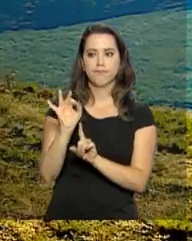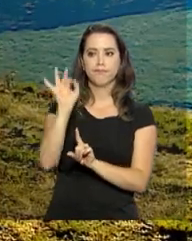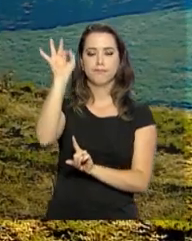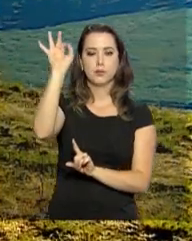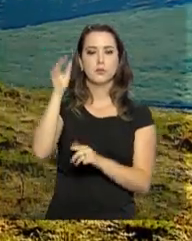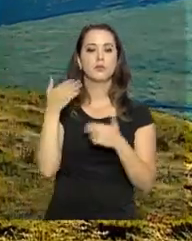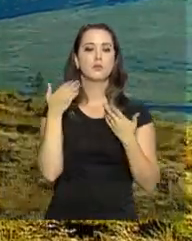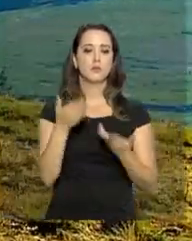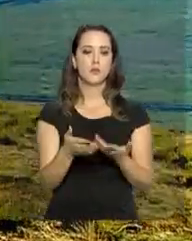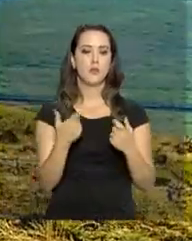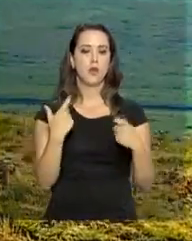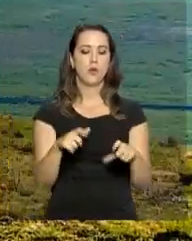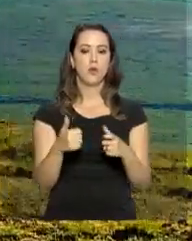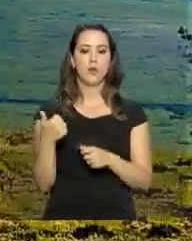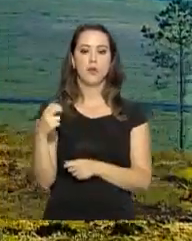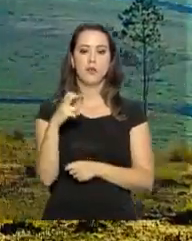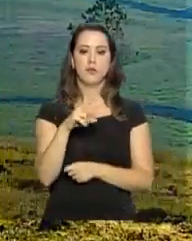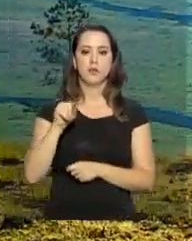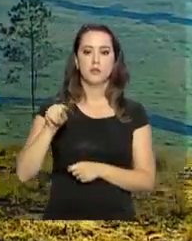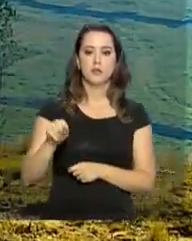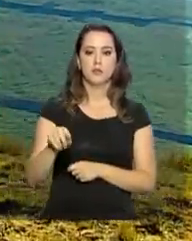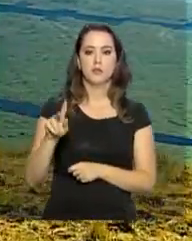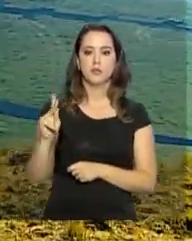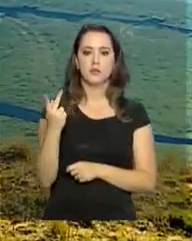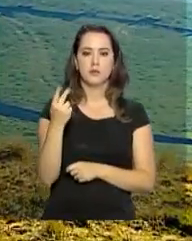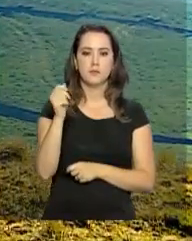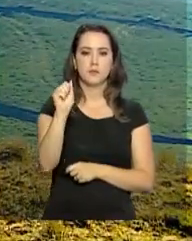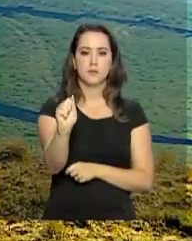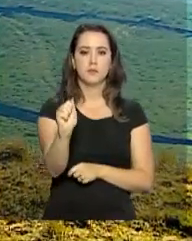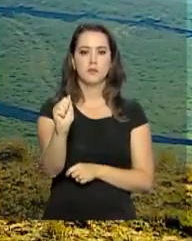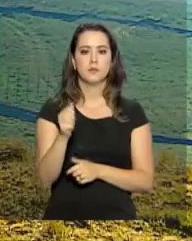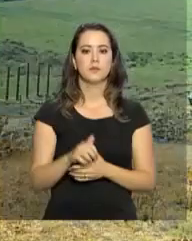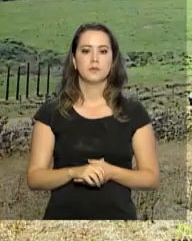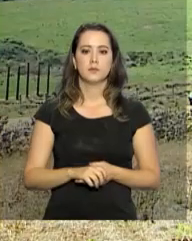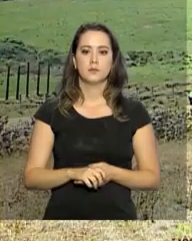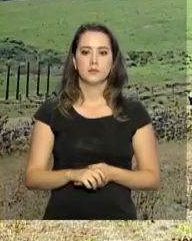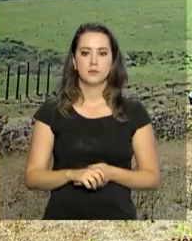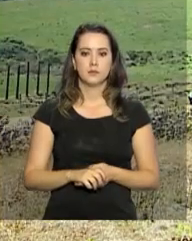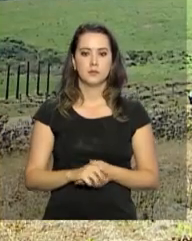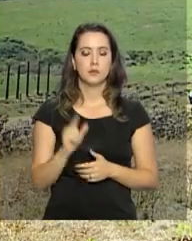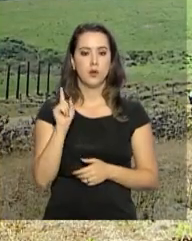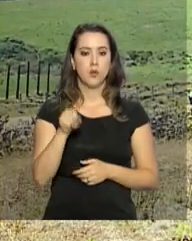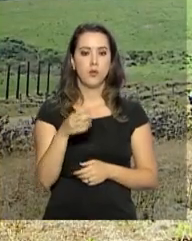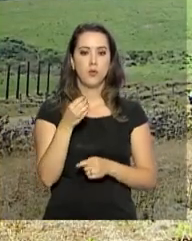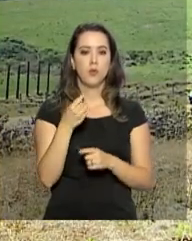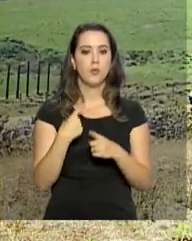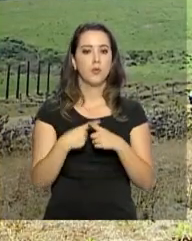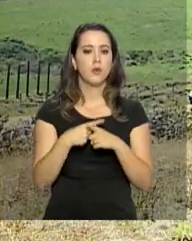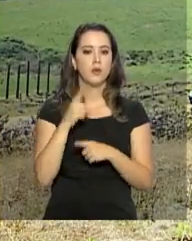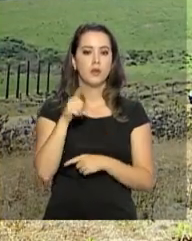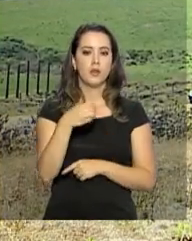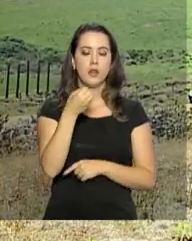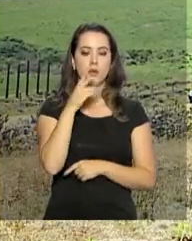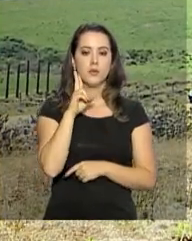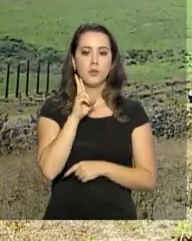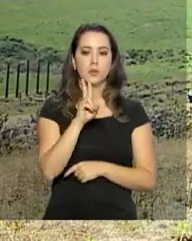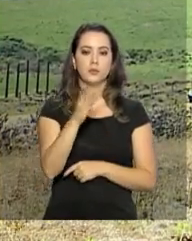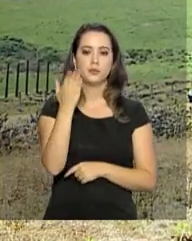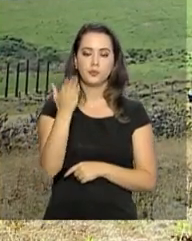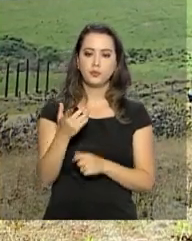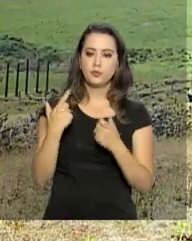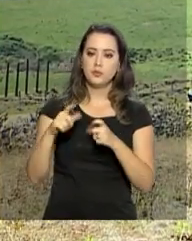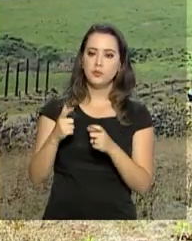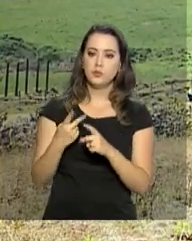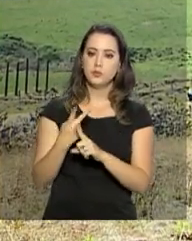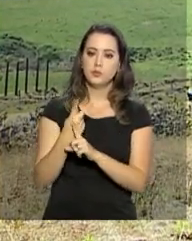palmas 2 vai ocupar uma área de 15 mil hectares uma das vantagens da energia eólica é que as torres